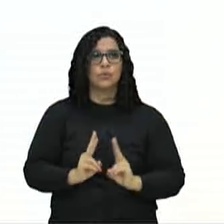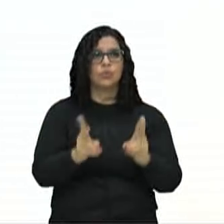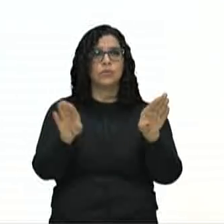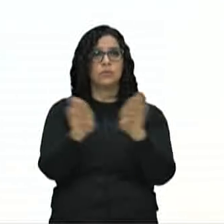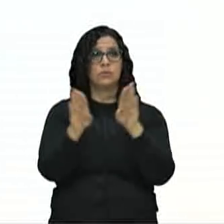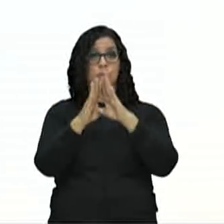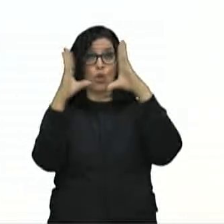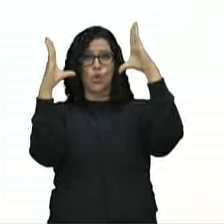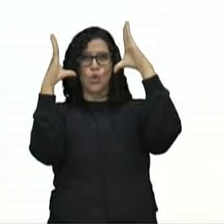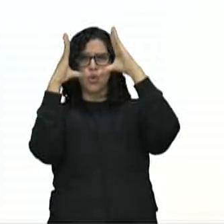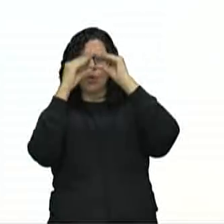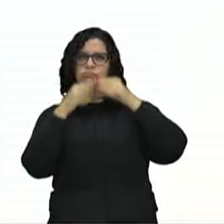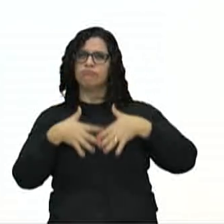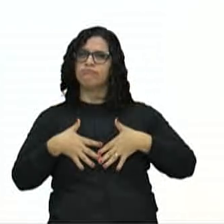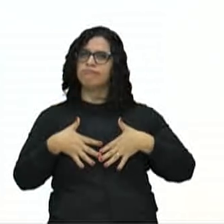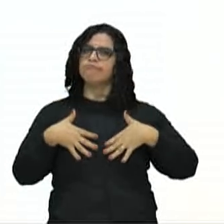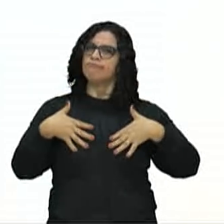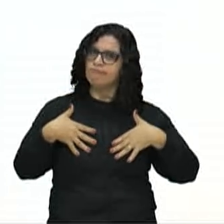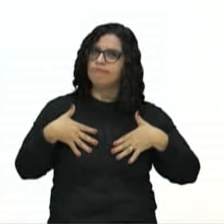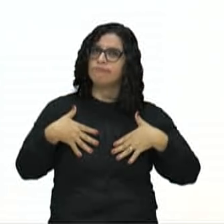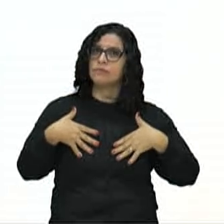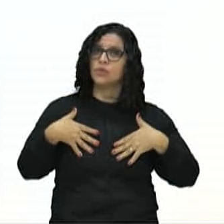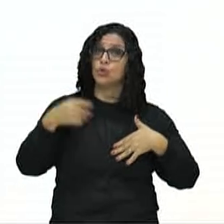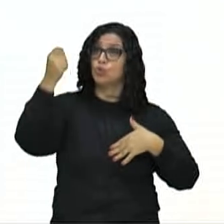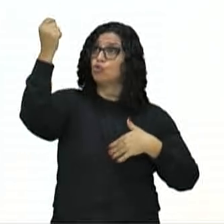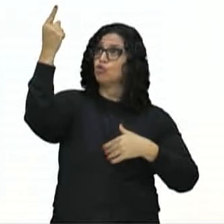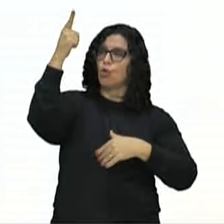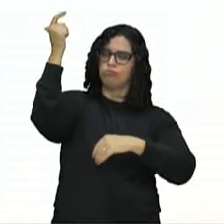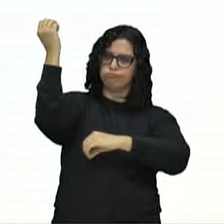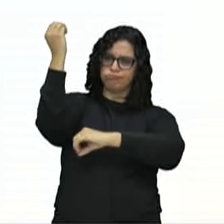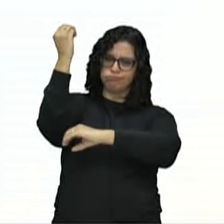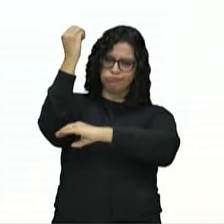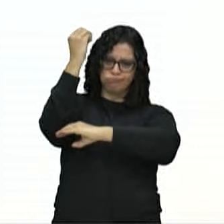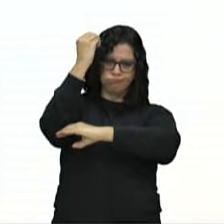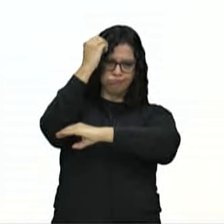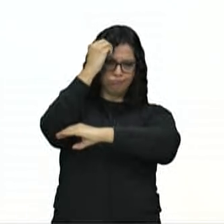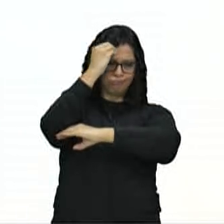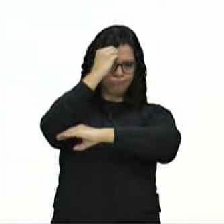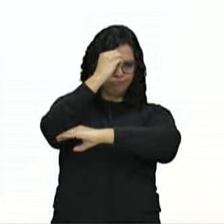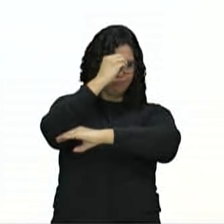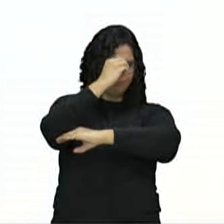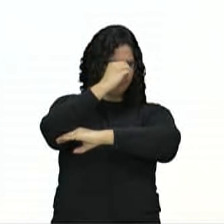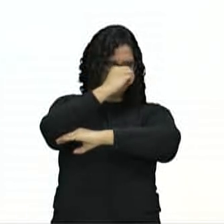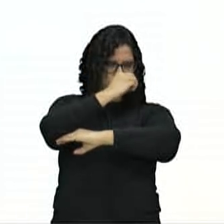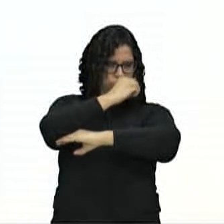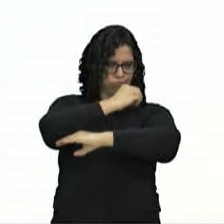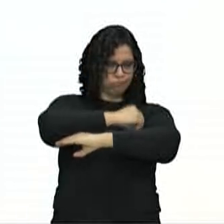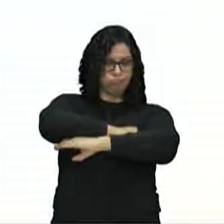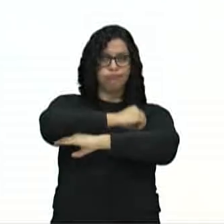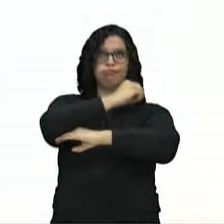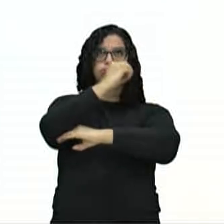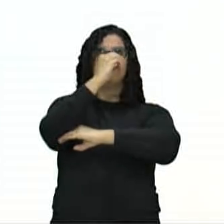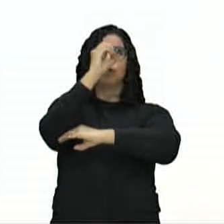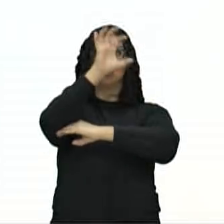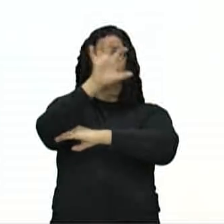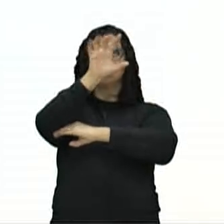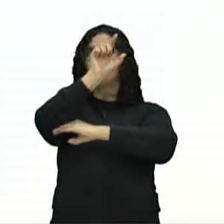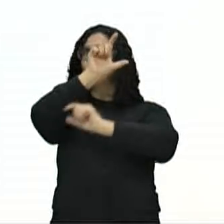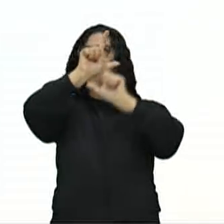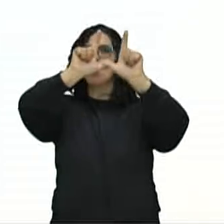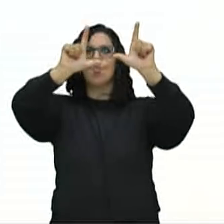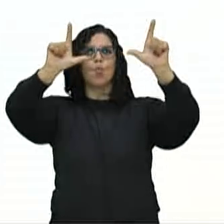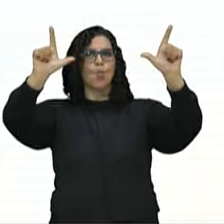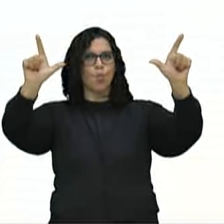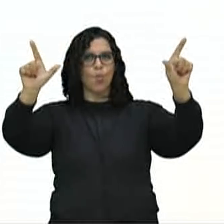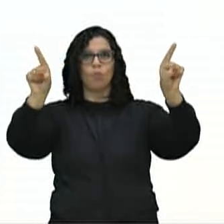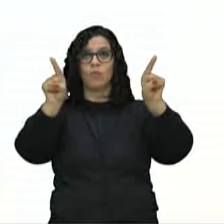uma noite aprazível. O sol pôs-se sem nuvens e sucedeu o mesmo